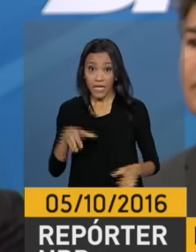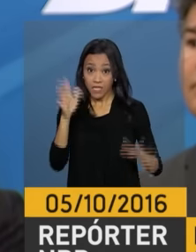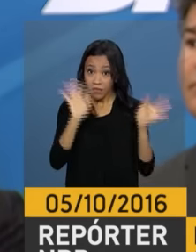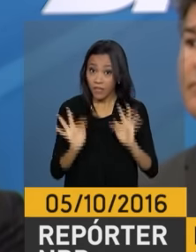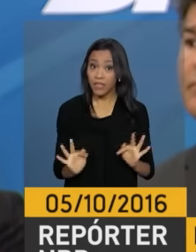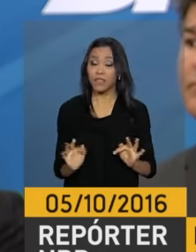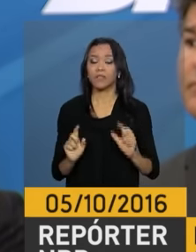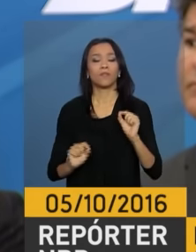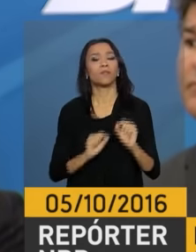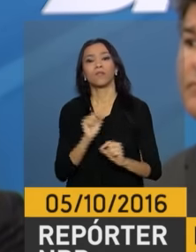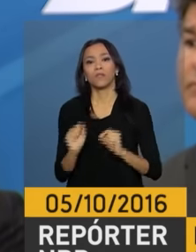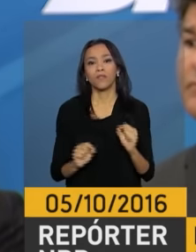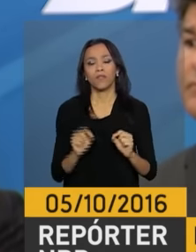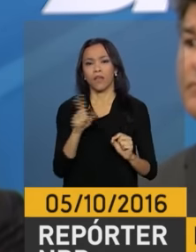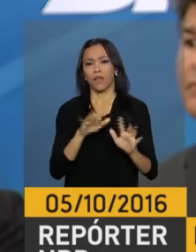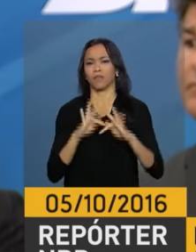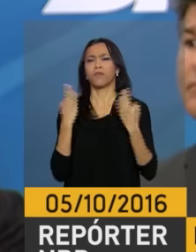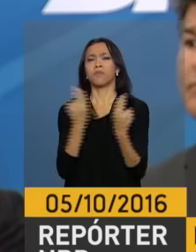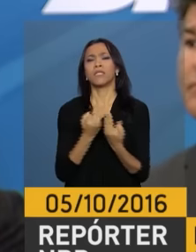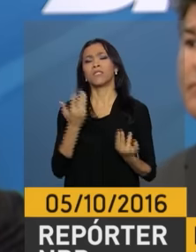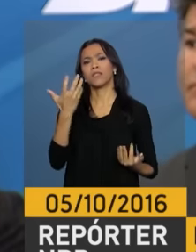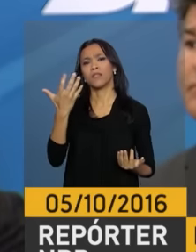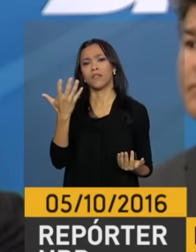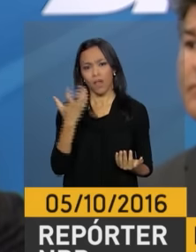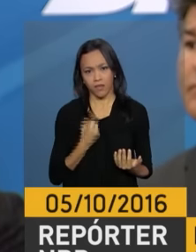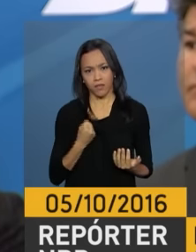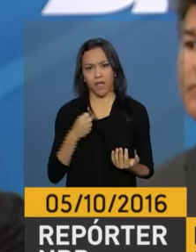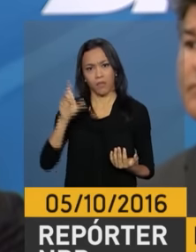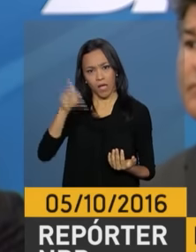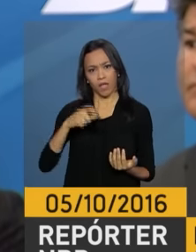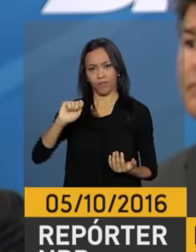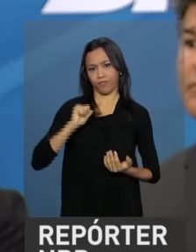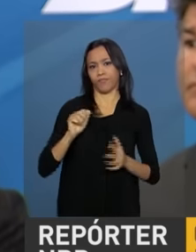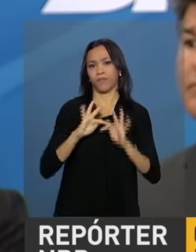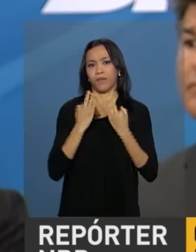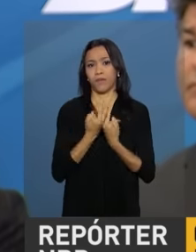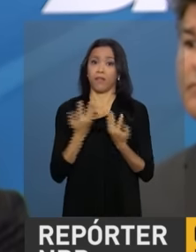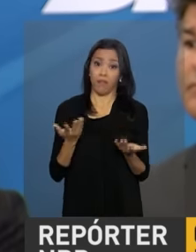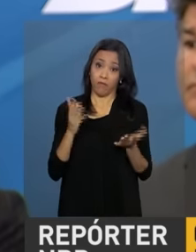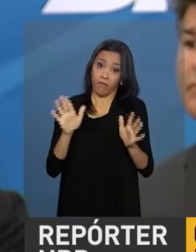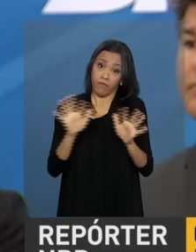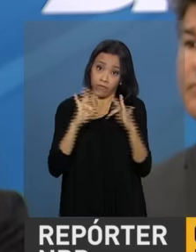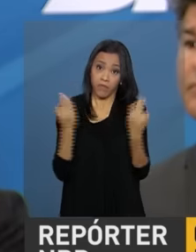atendimento às famílias beneficiárias do Bolsa Família, portanto, que são as famílias mais pobres.